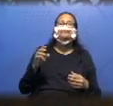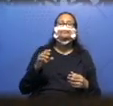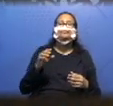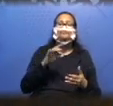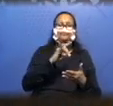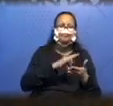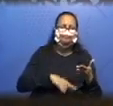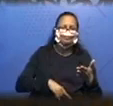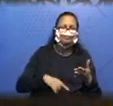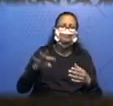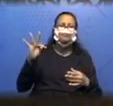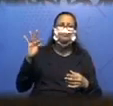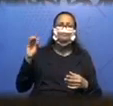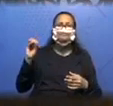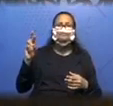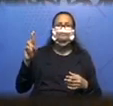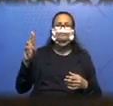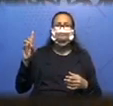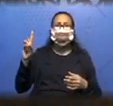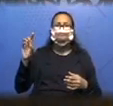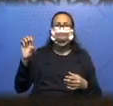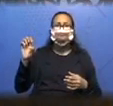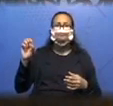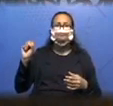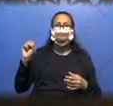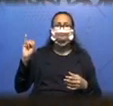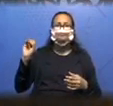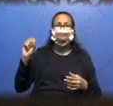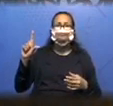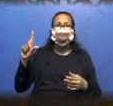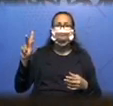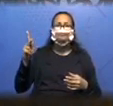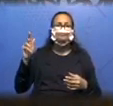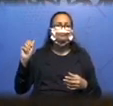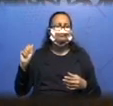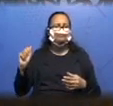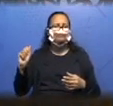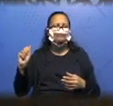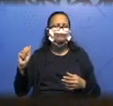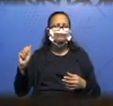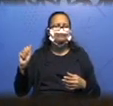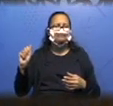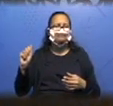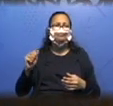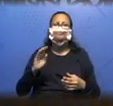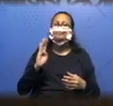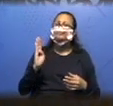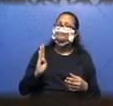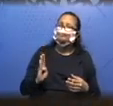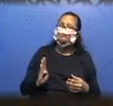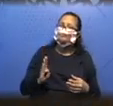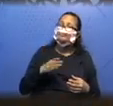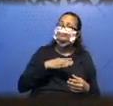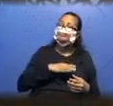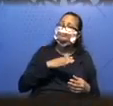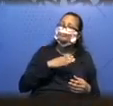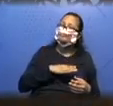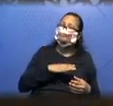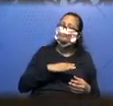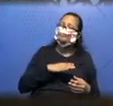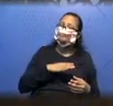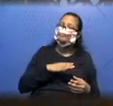Olha lá o Brasil. O Brasil ia ficar só uma beiradinha aqui, ó, para Portugal. O resto ia ser tudo da